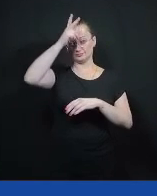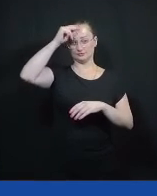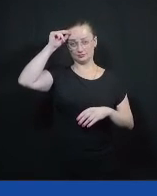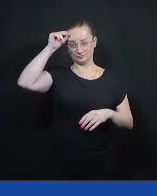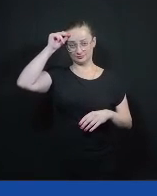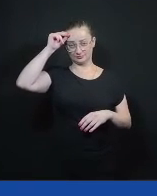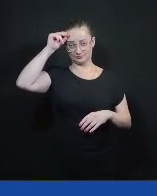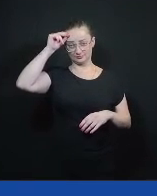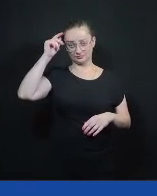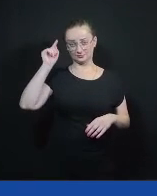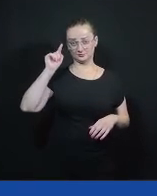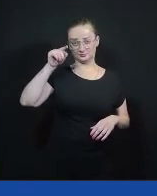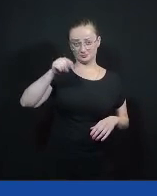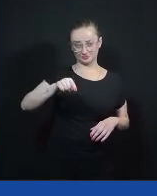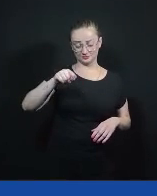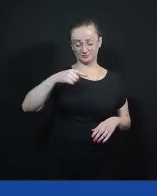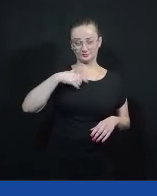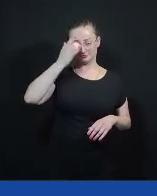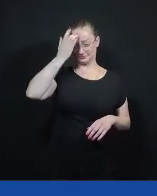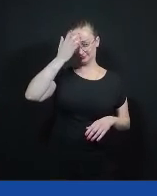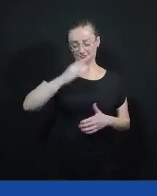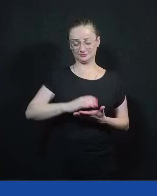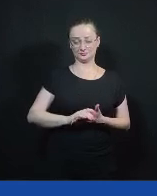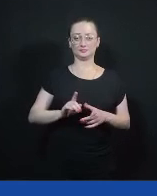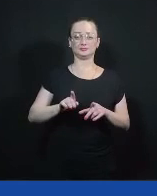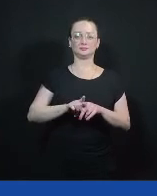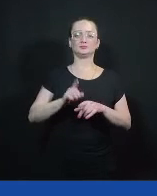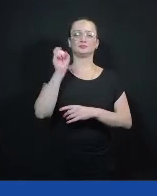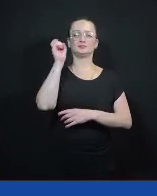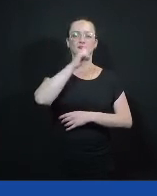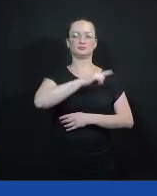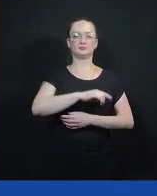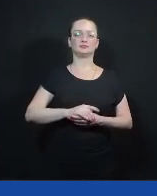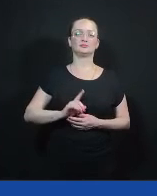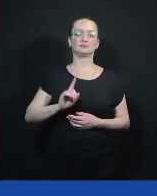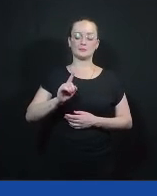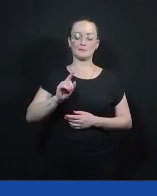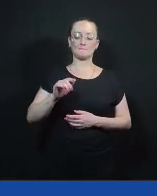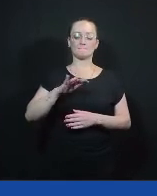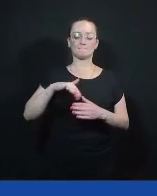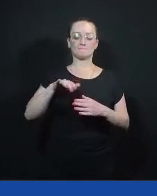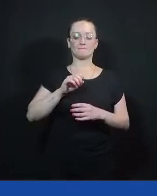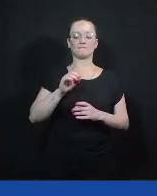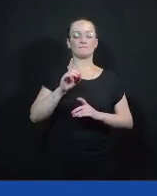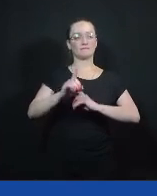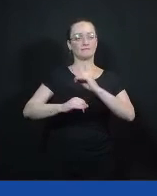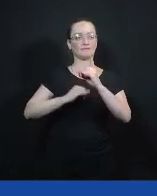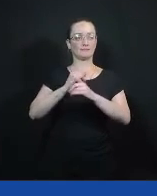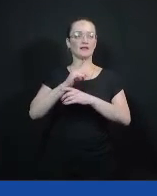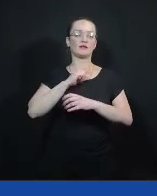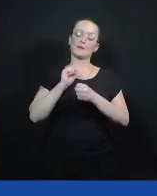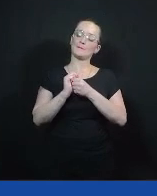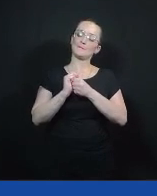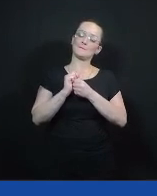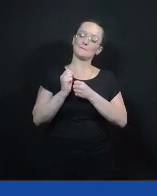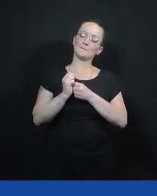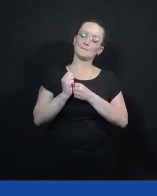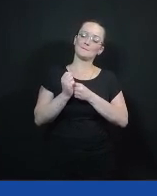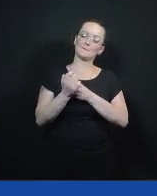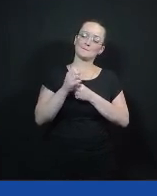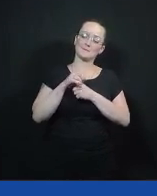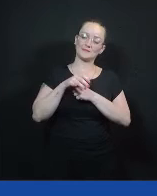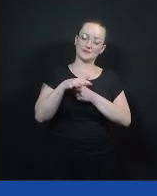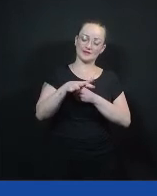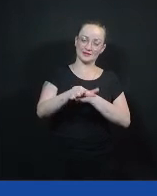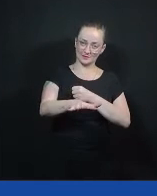municípios, essas facilidades e também dificuldades que os meios digitais permitem, tem a pandemia que transforma o